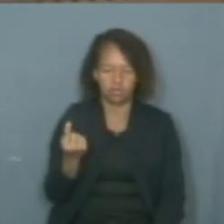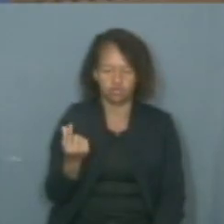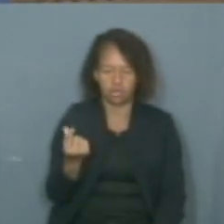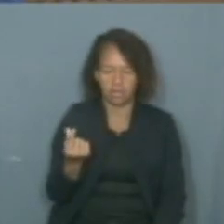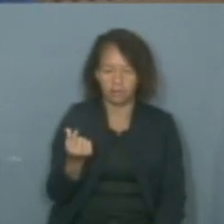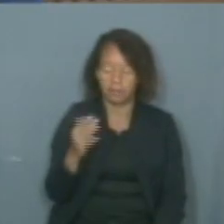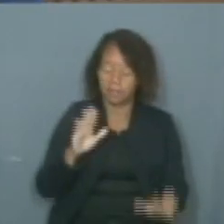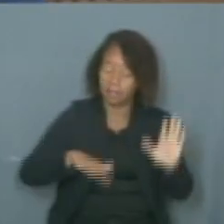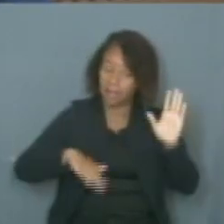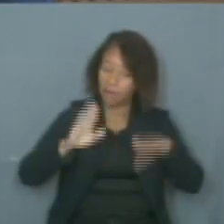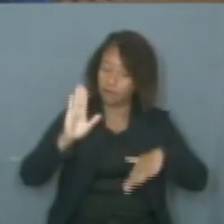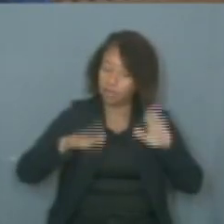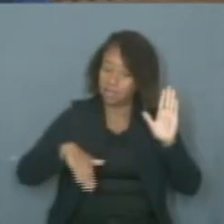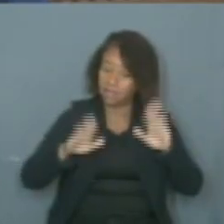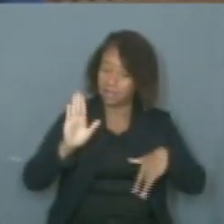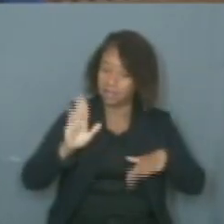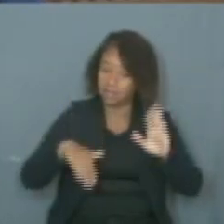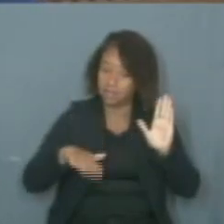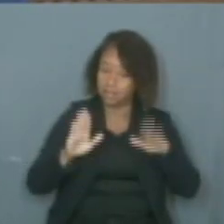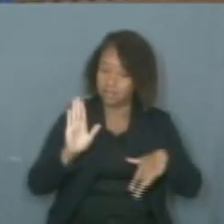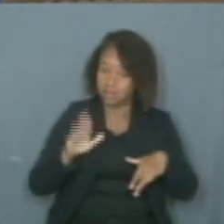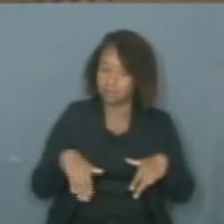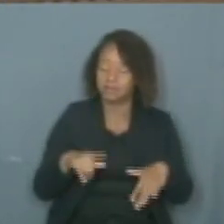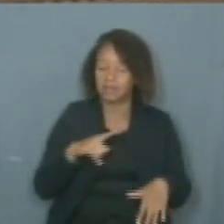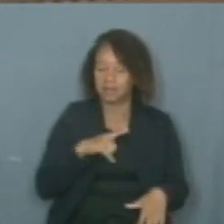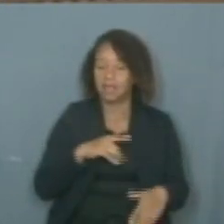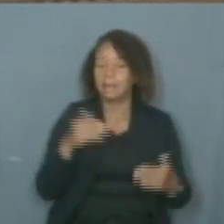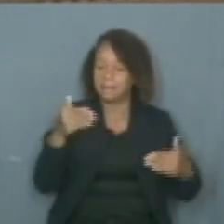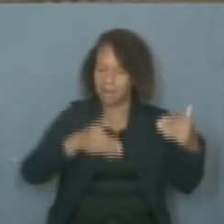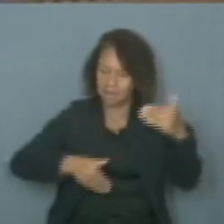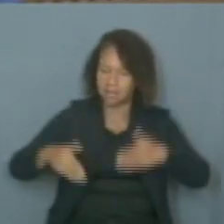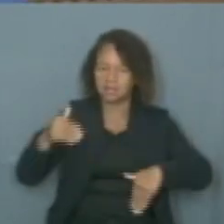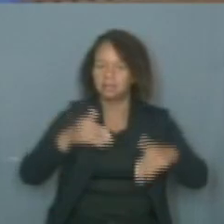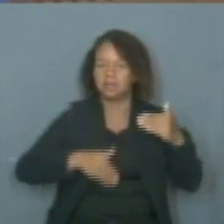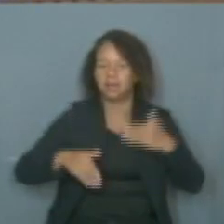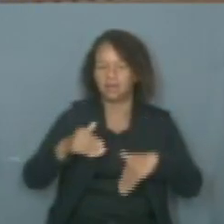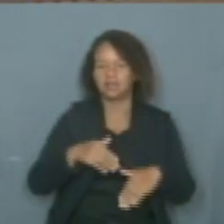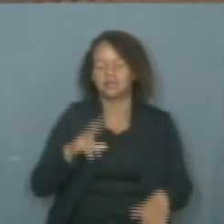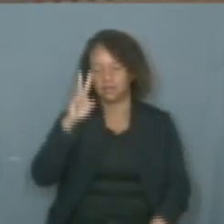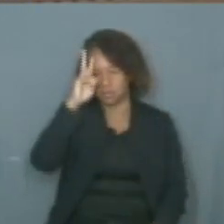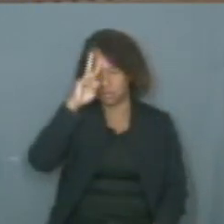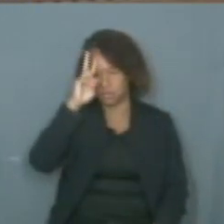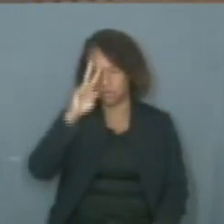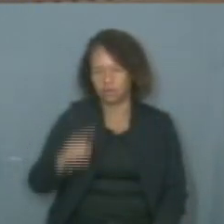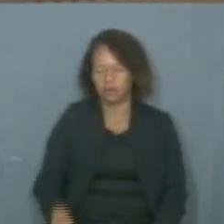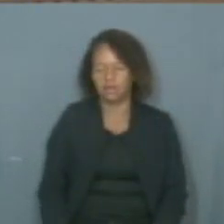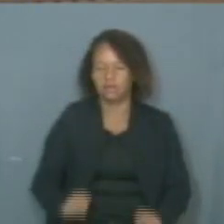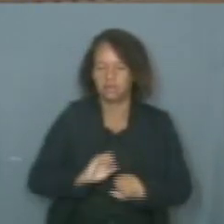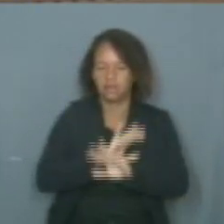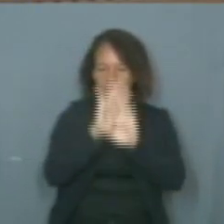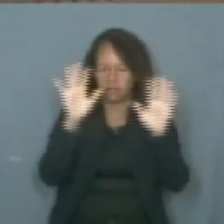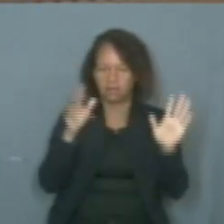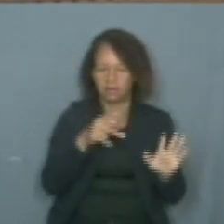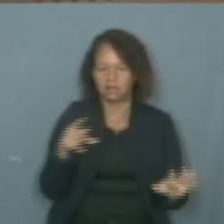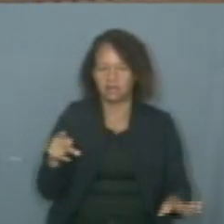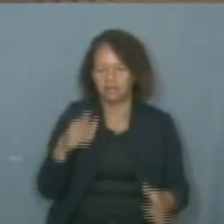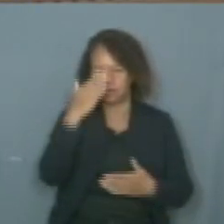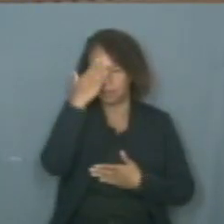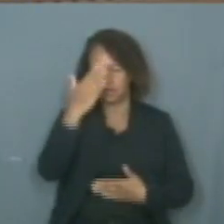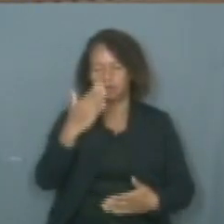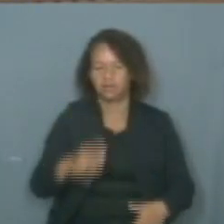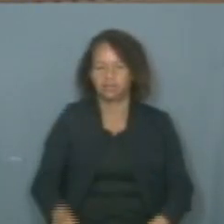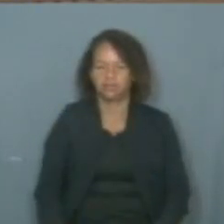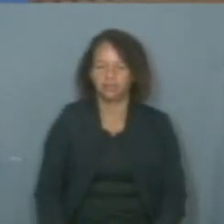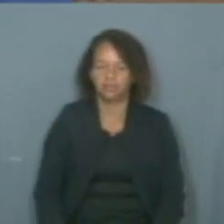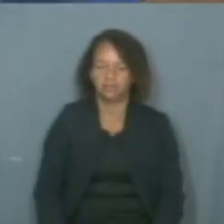sem acusar, talvez tenha participação nessa história. Para ficar bem claro aqui, presidente. Muito obrigado.